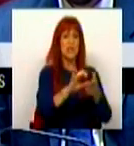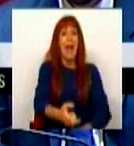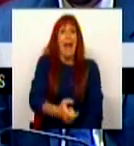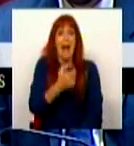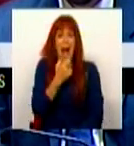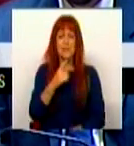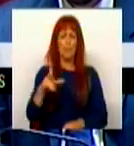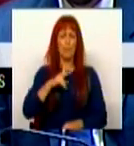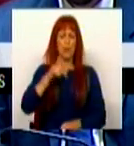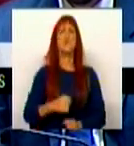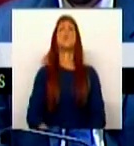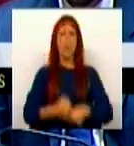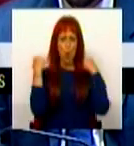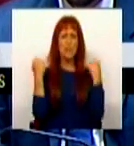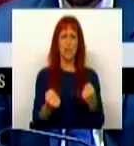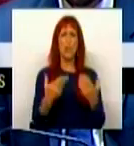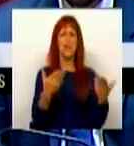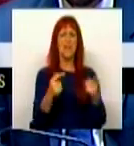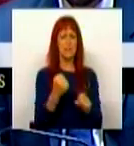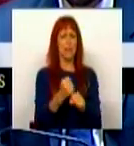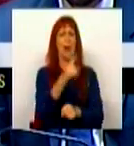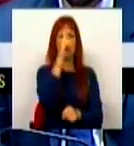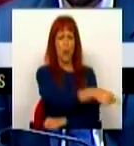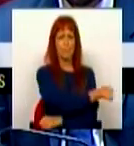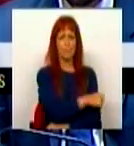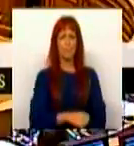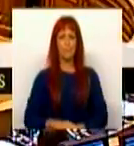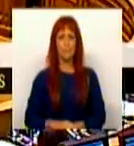apenas Portugal foi capaz desse desempenho.